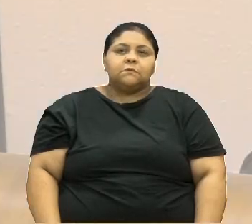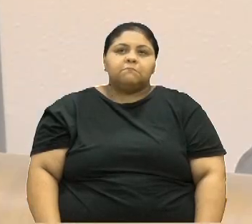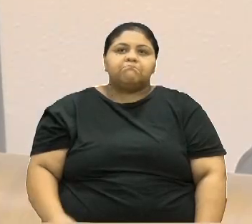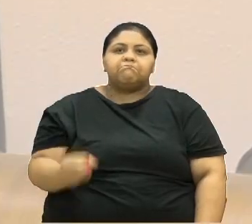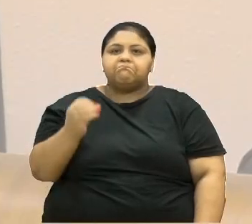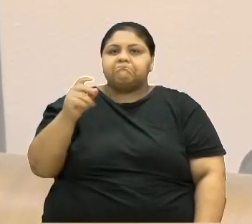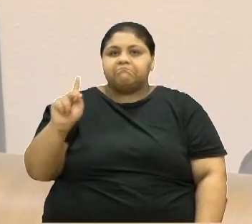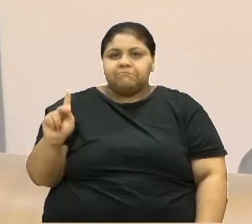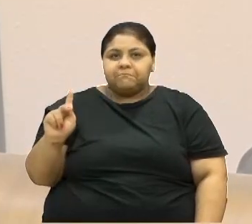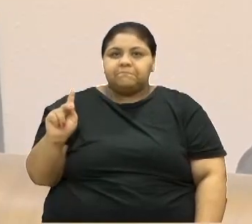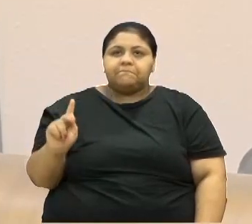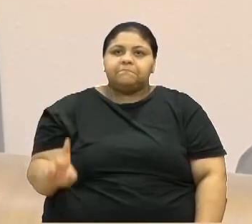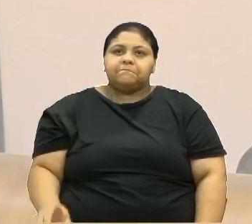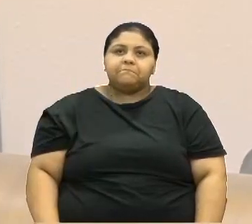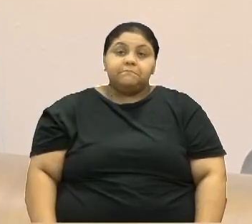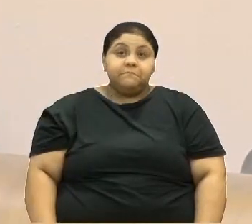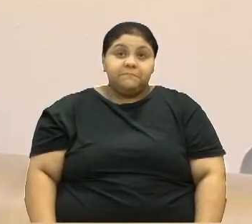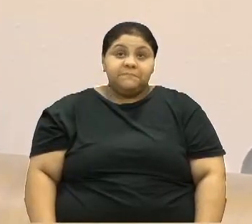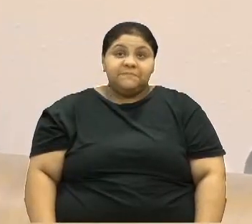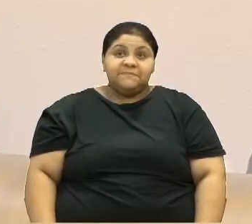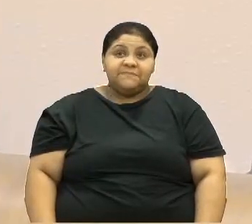Ok.